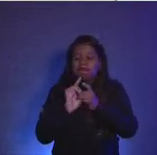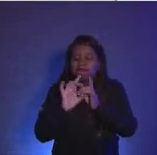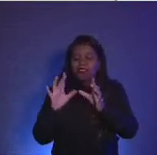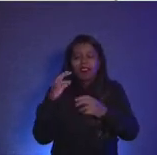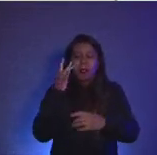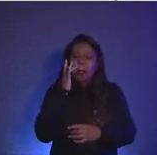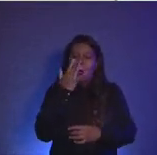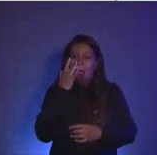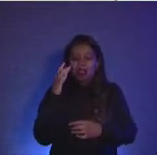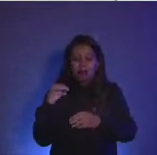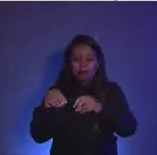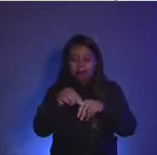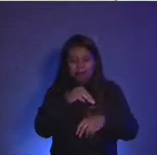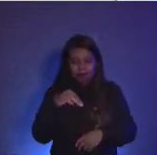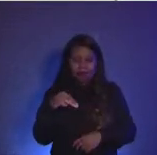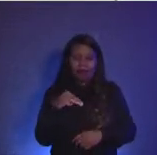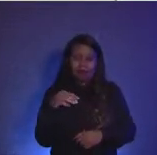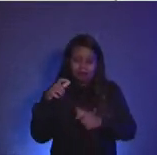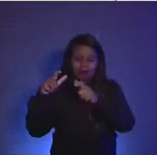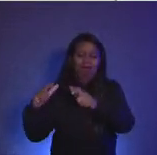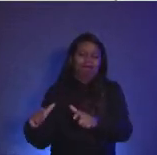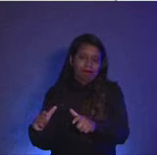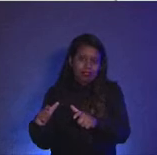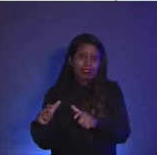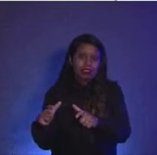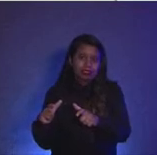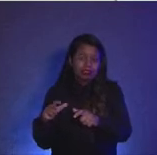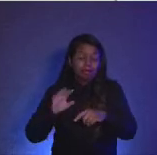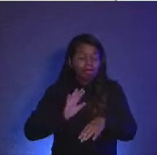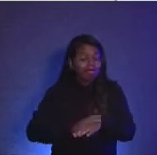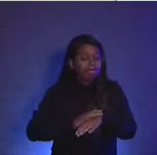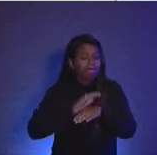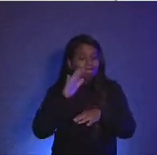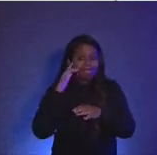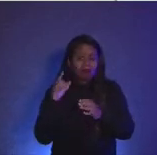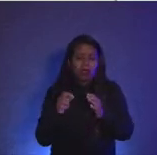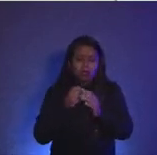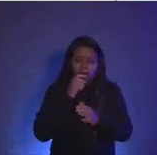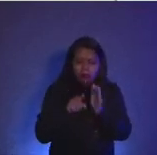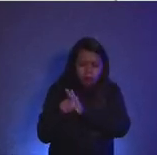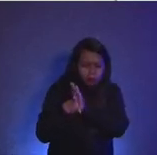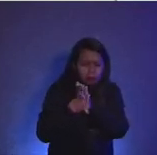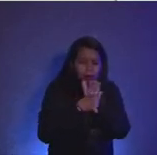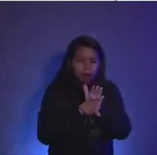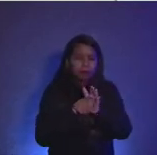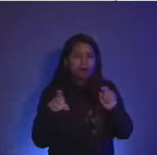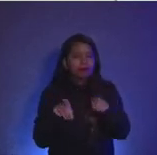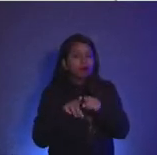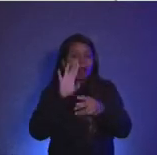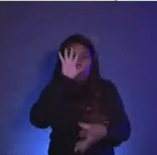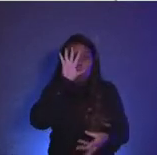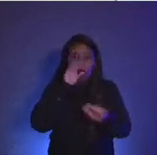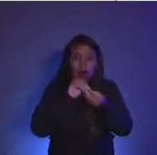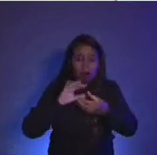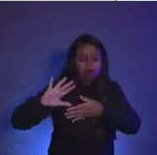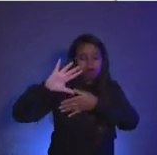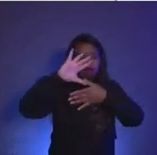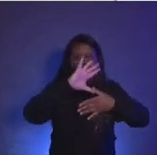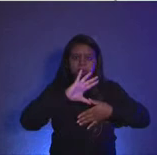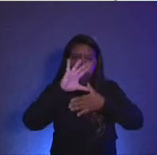exploração de garimpo naquela região. E mais do que isso, a investigação jornalística também permitiu concluir, com base em mapas